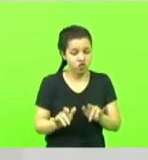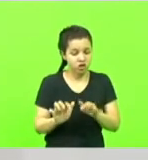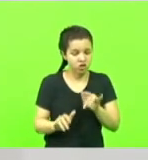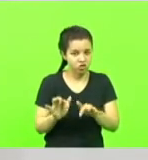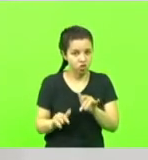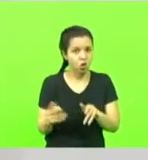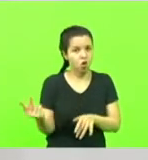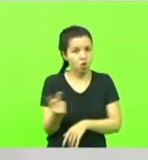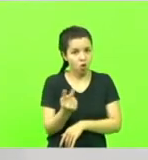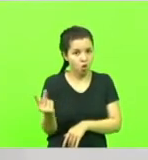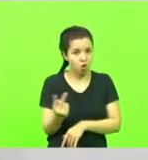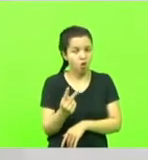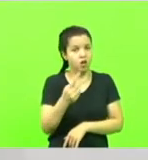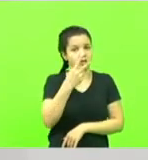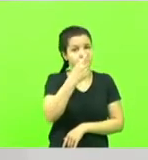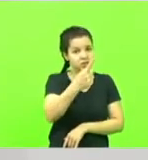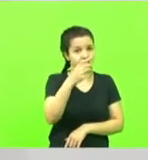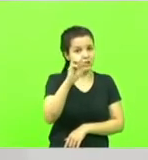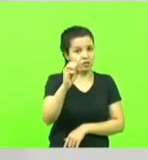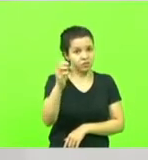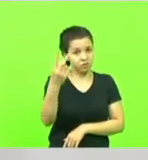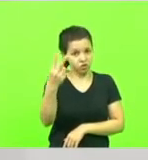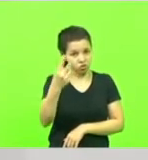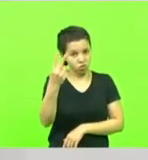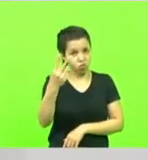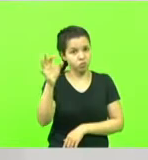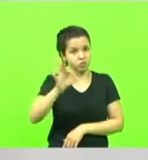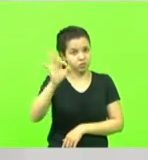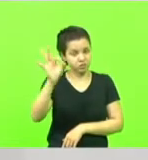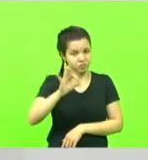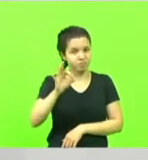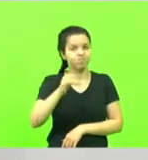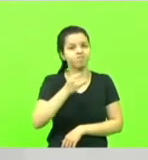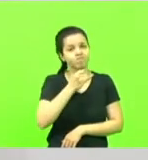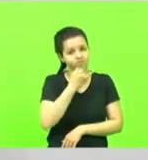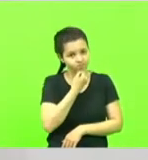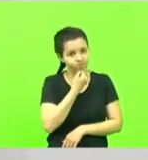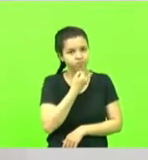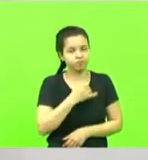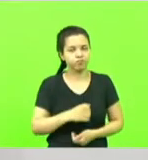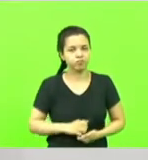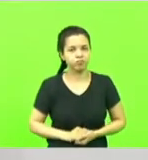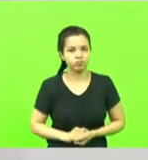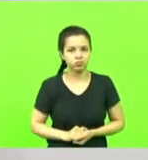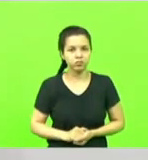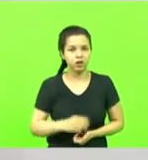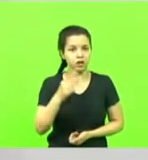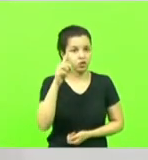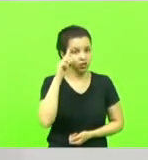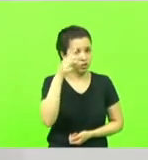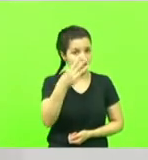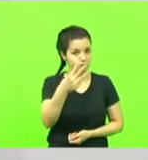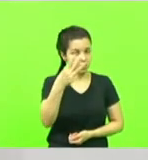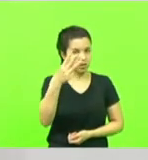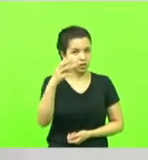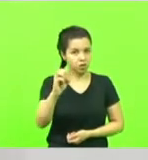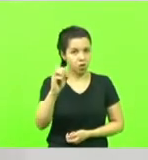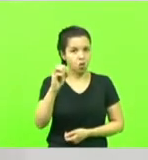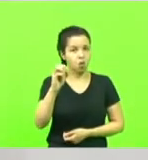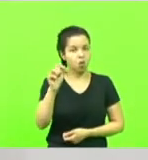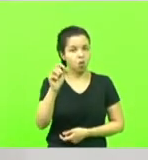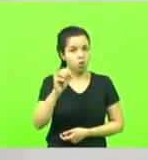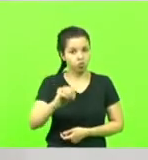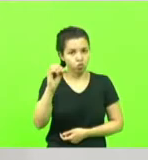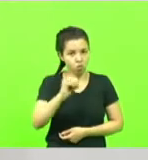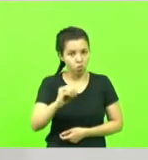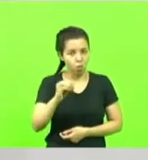de 122%. Uma realidade muito triste. Em 30 de outubro, próximo, comemora-se o Dia